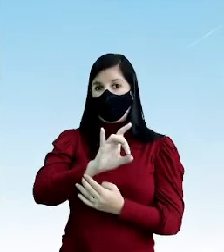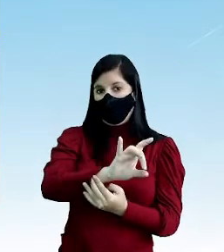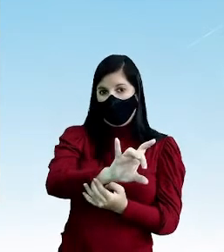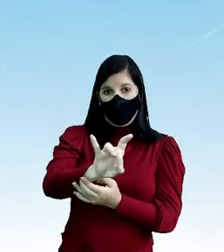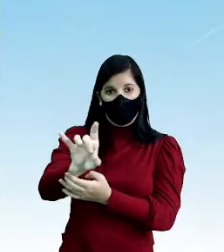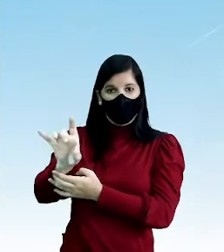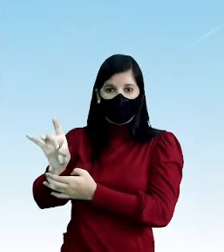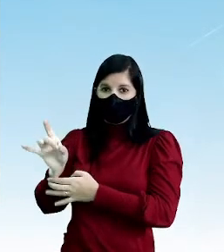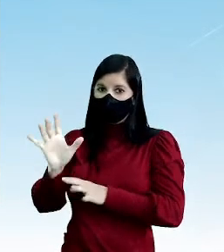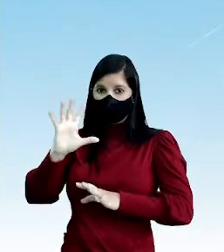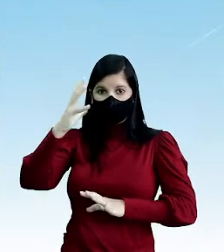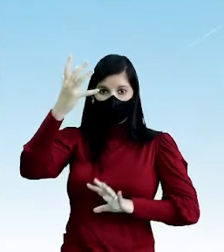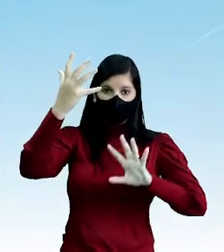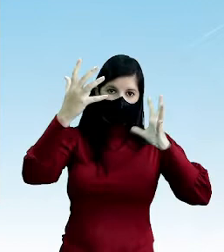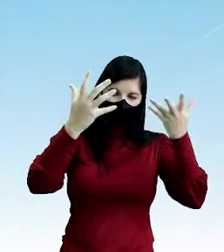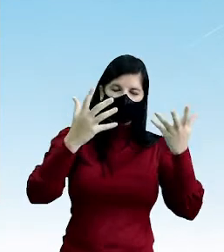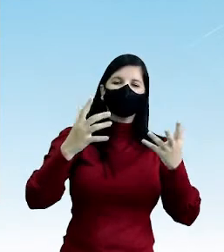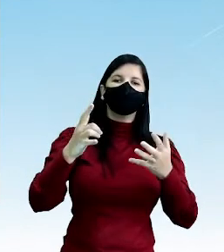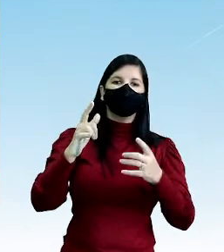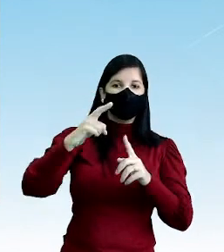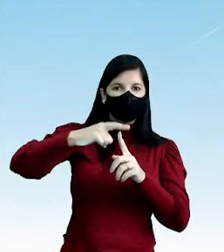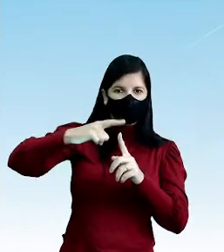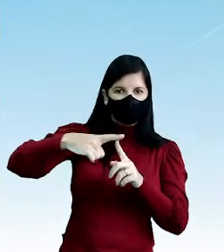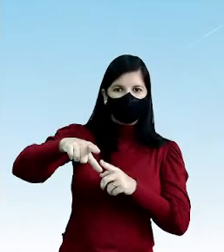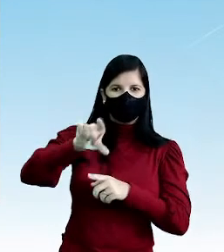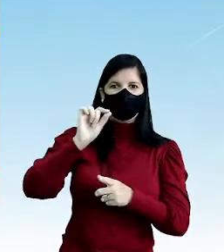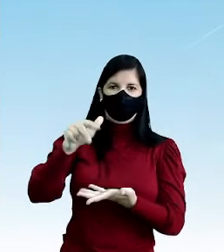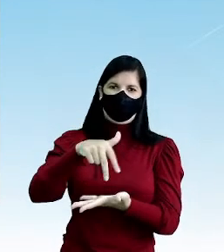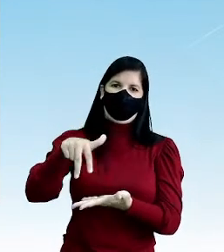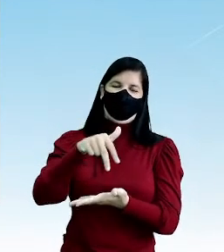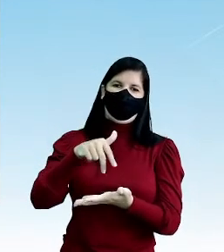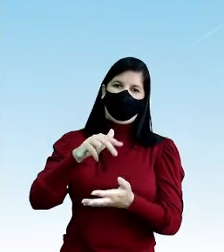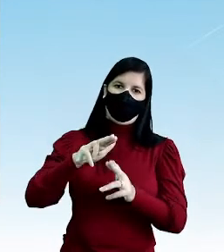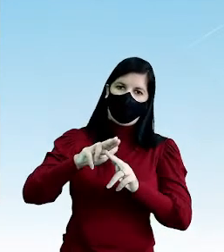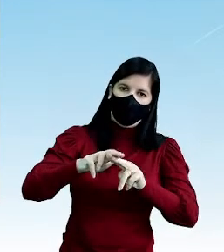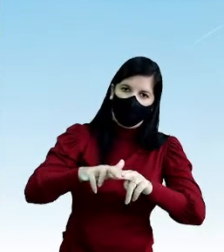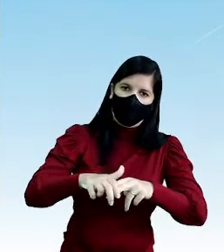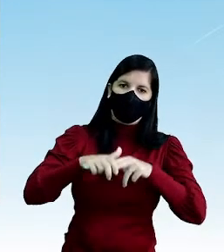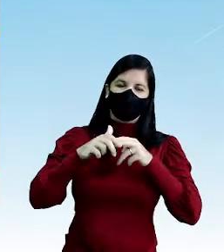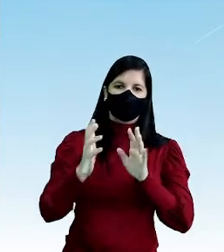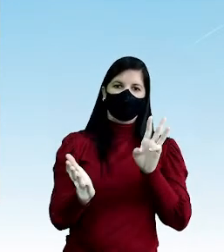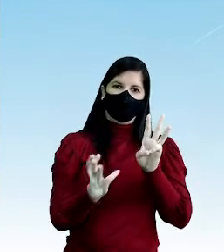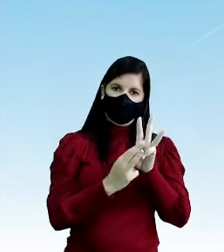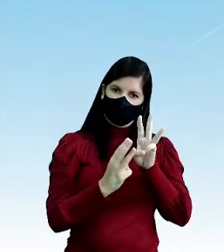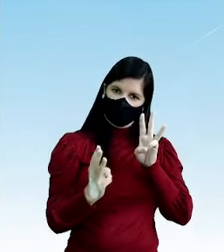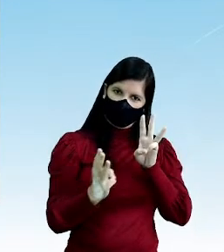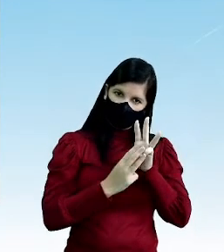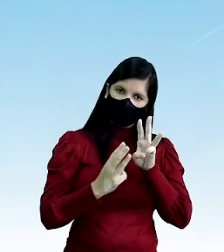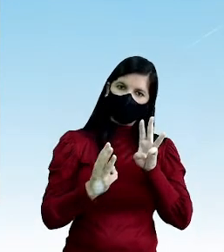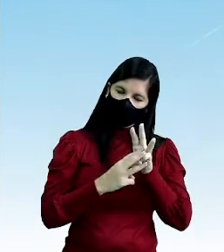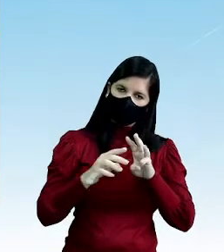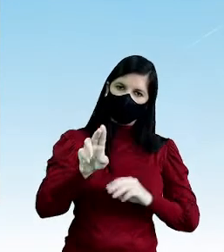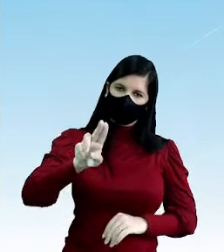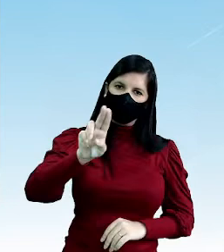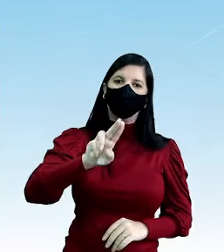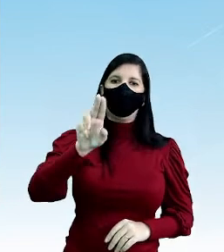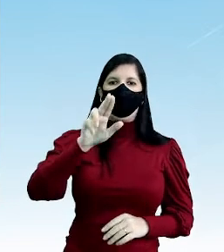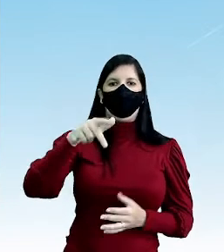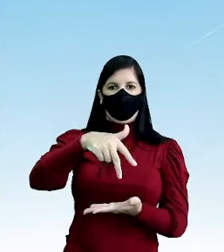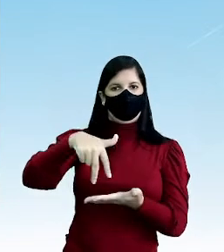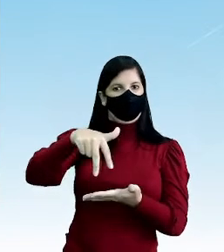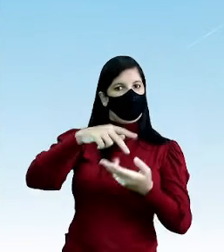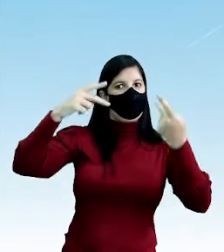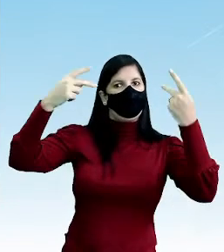situação, eles têm um tipo diferente de dança. Então, são vários motivos, né, que os índios utilizaram e utilizam, né, nos